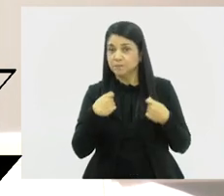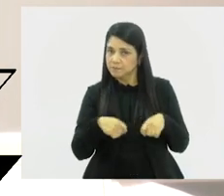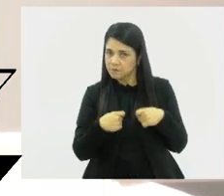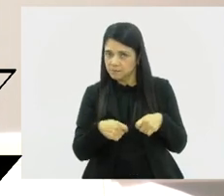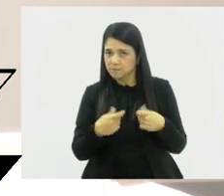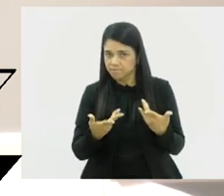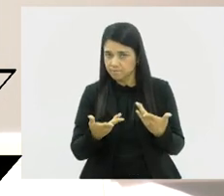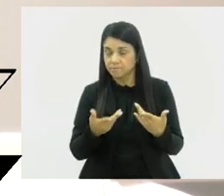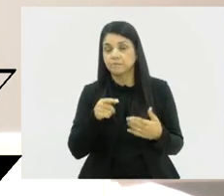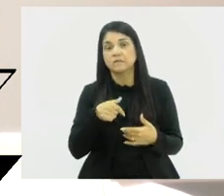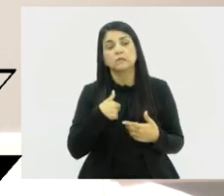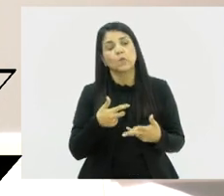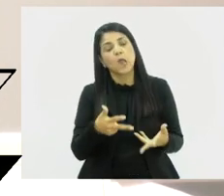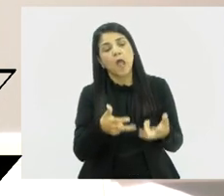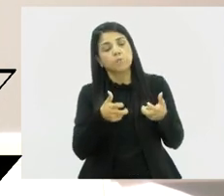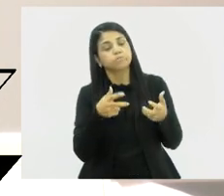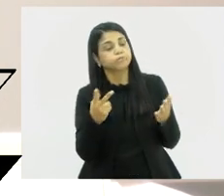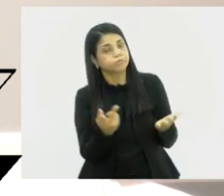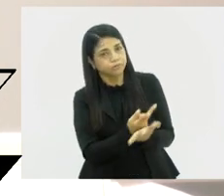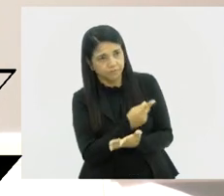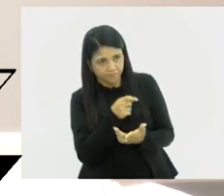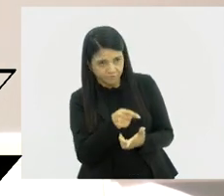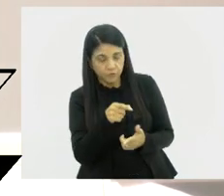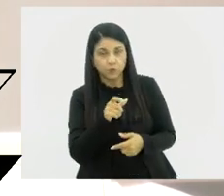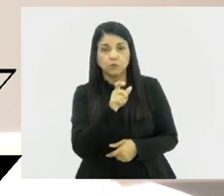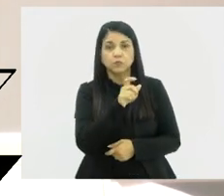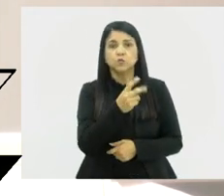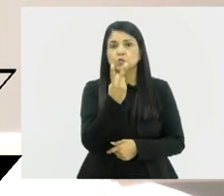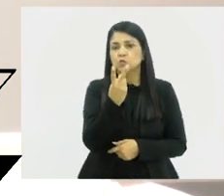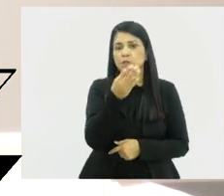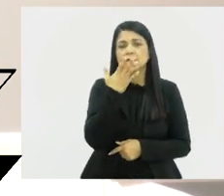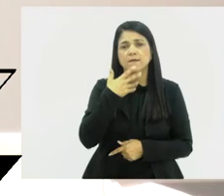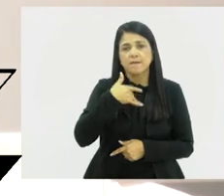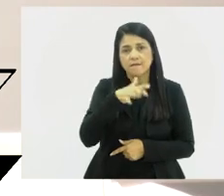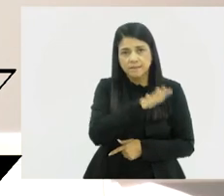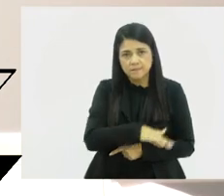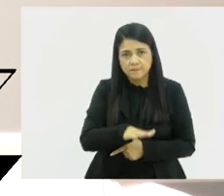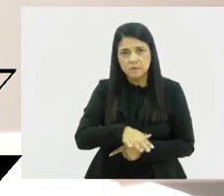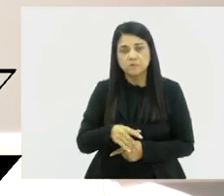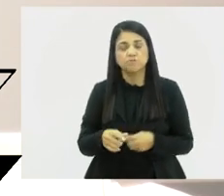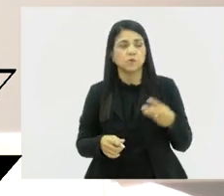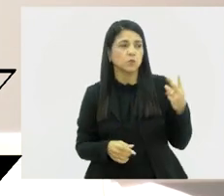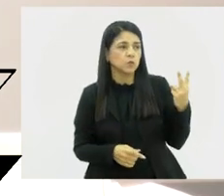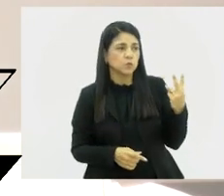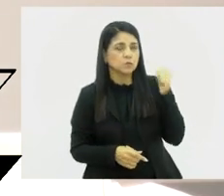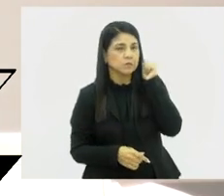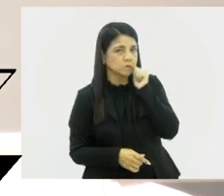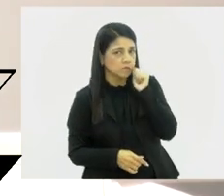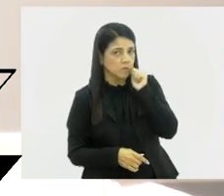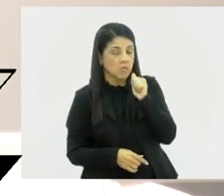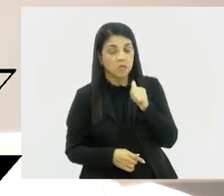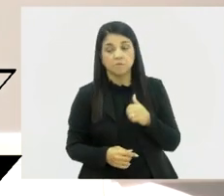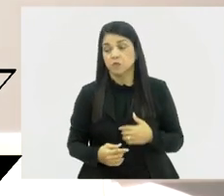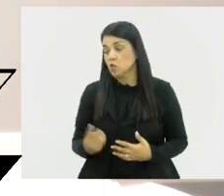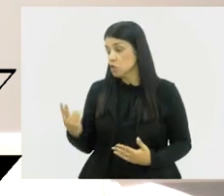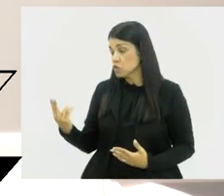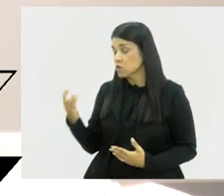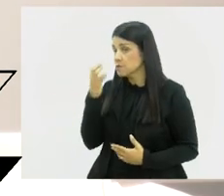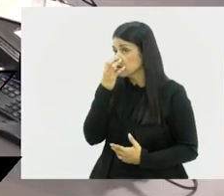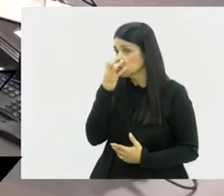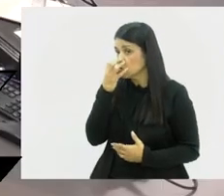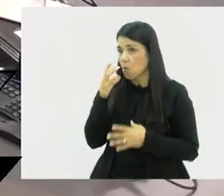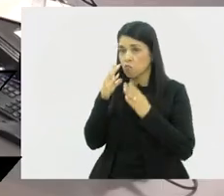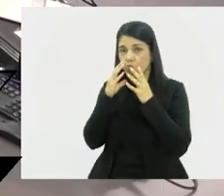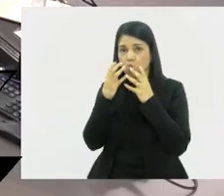Você vê duas crianças, uma senhora e dois pitbulls sem coleira, sem